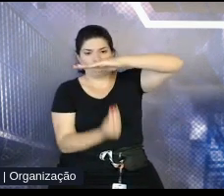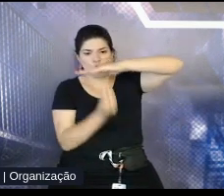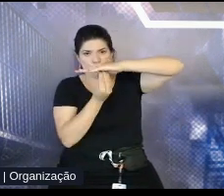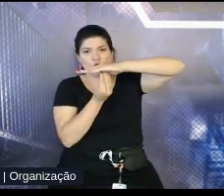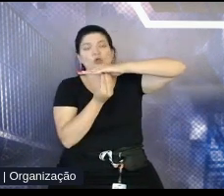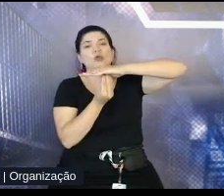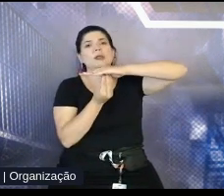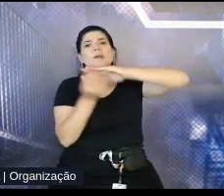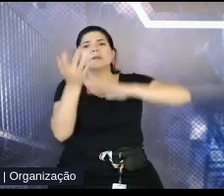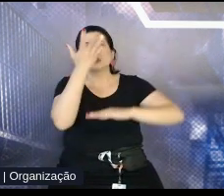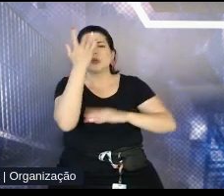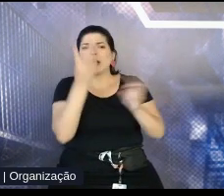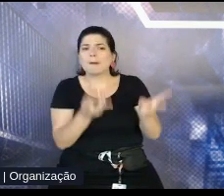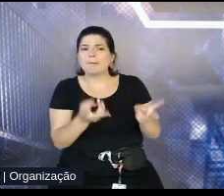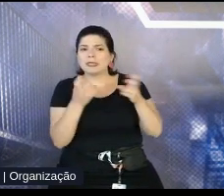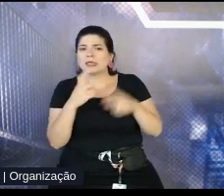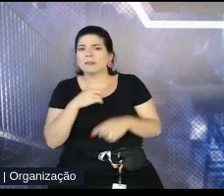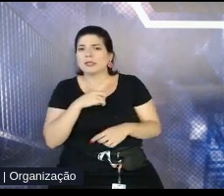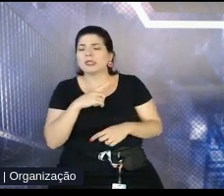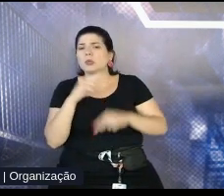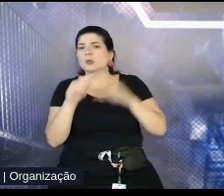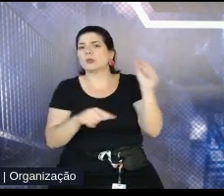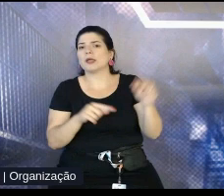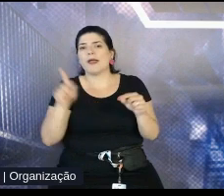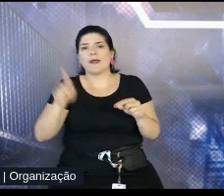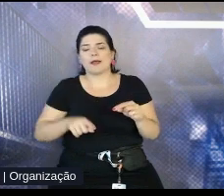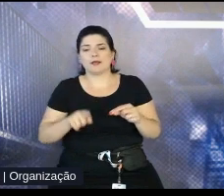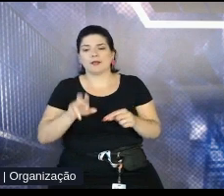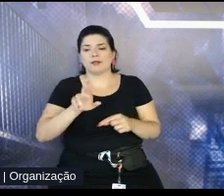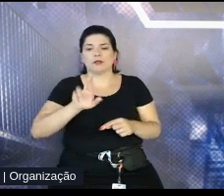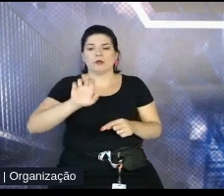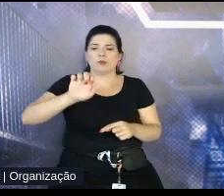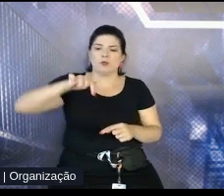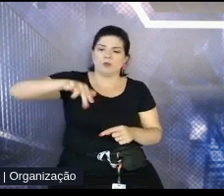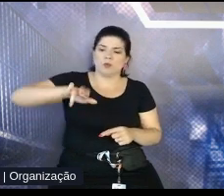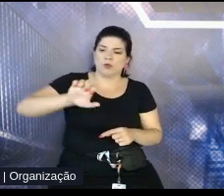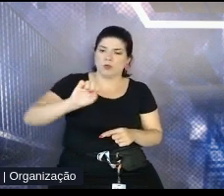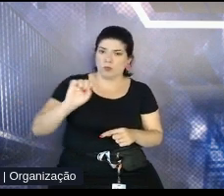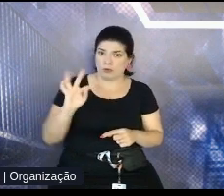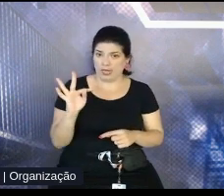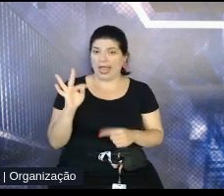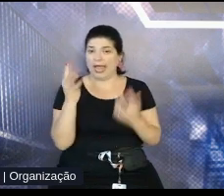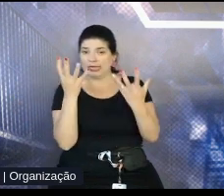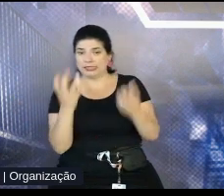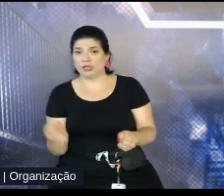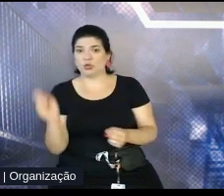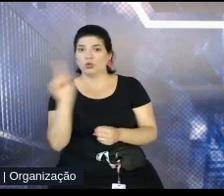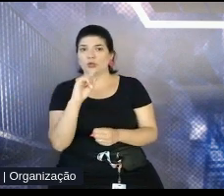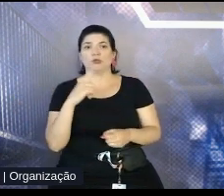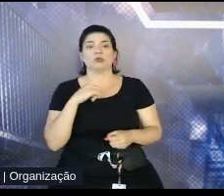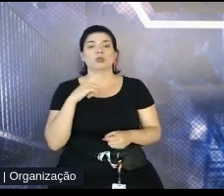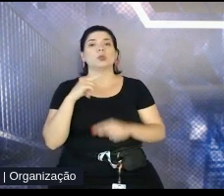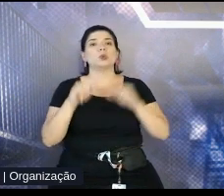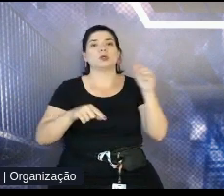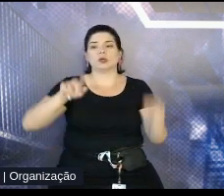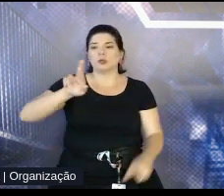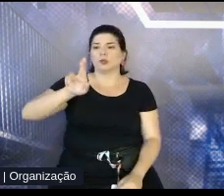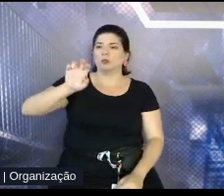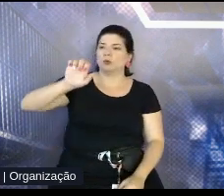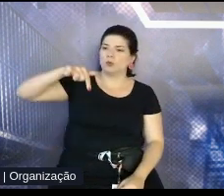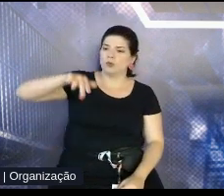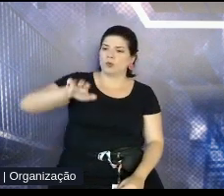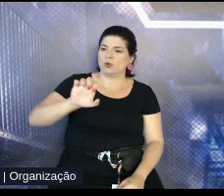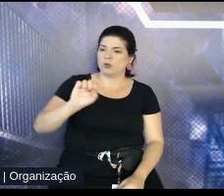estar auditando e verificando se aquele pull request vai ser aceito ou não. E dentro desse processo de auditoria de pull request, a gente vê um